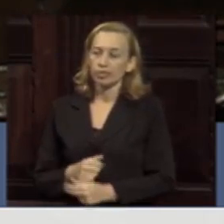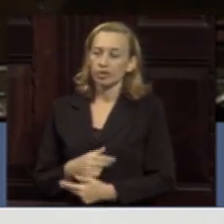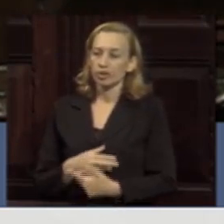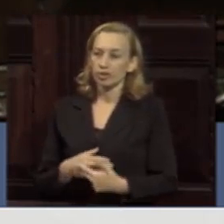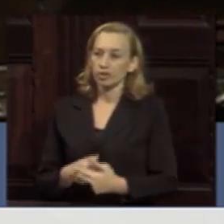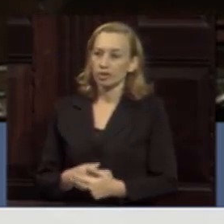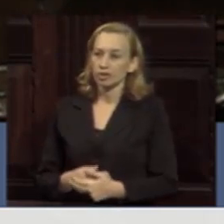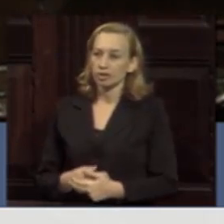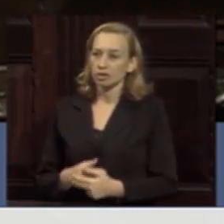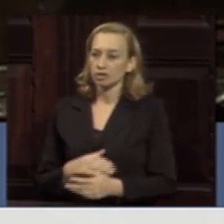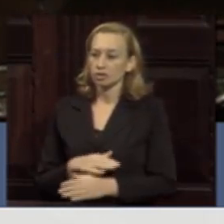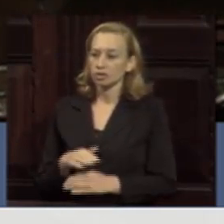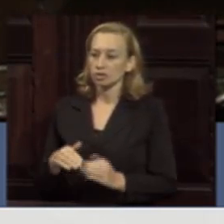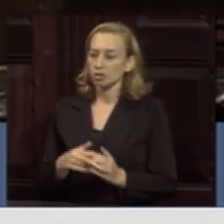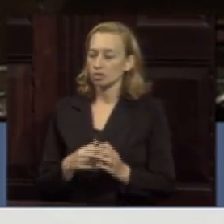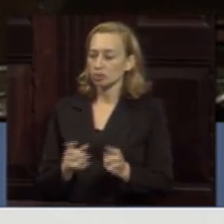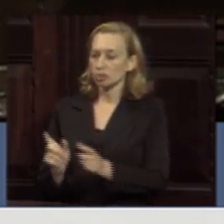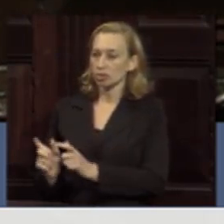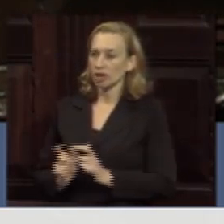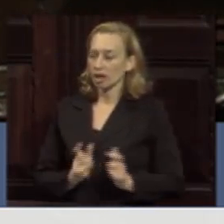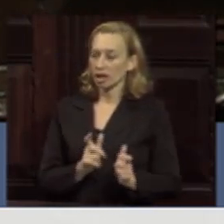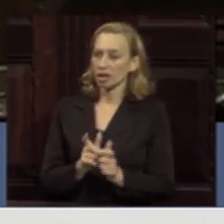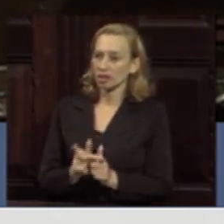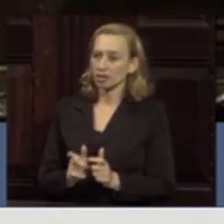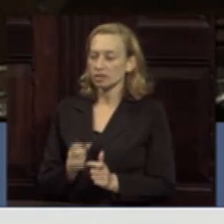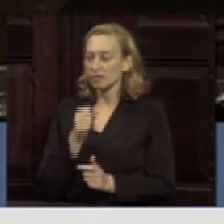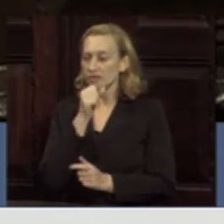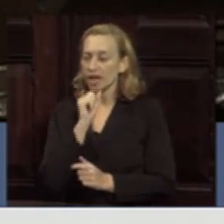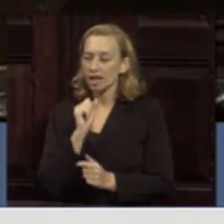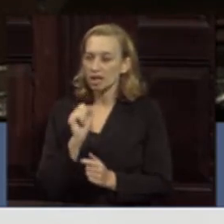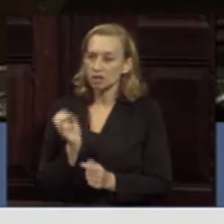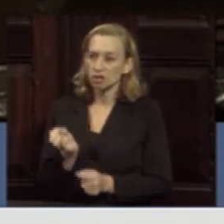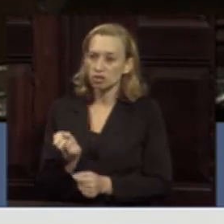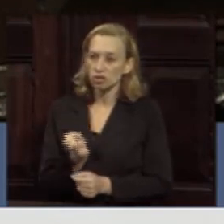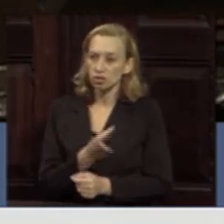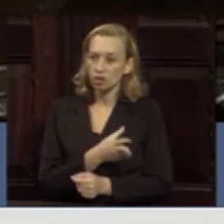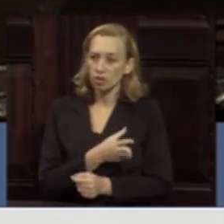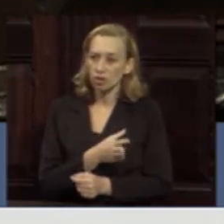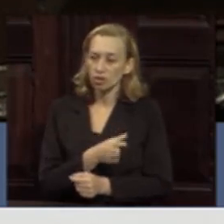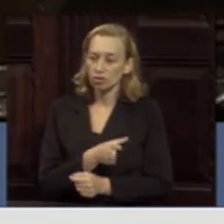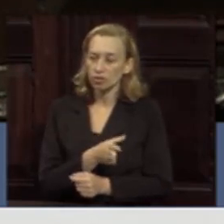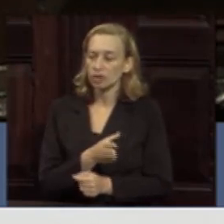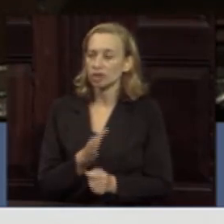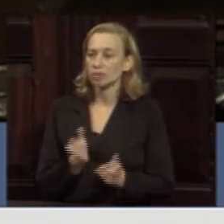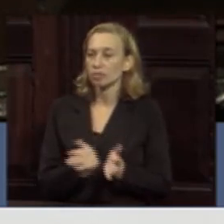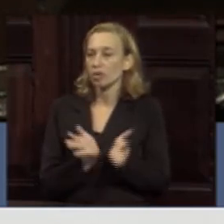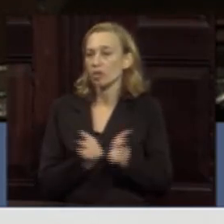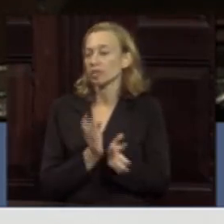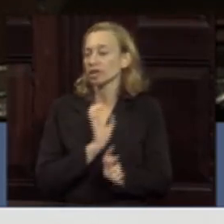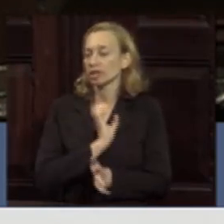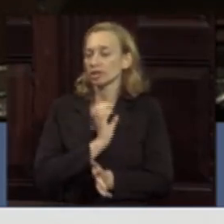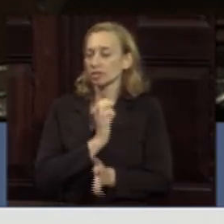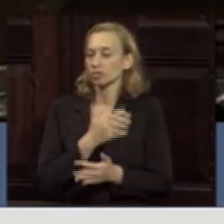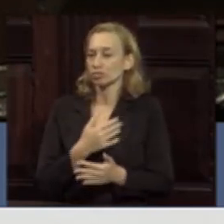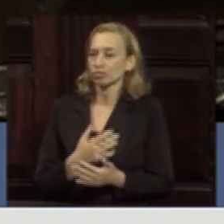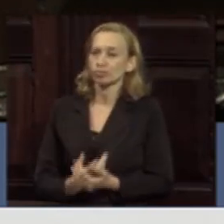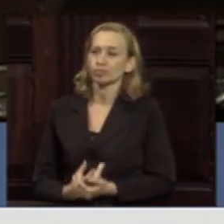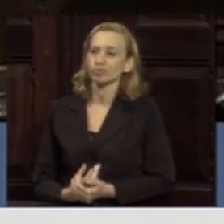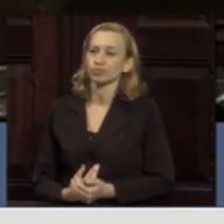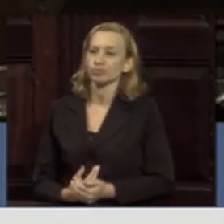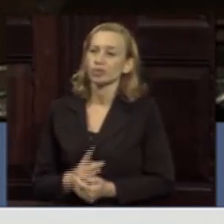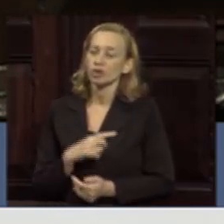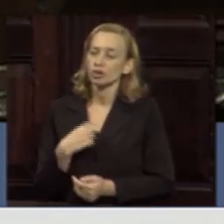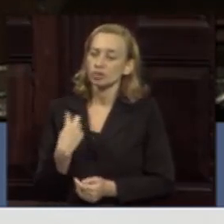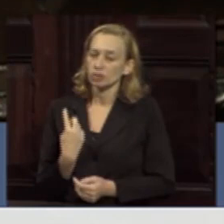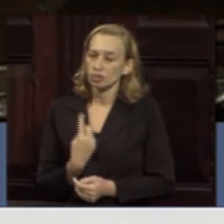discriminação de todos os segmentos sociais, mulheres dos setores populares, mulheres da classe média, mas saudar de forma